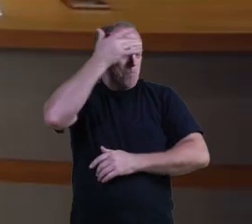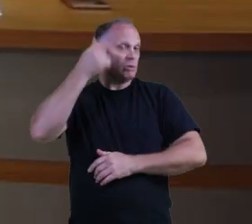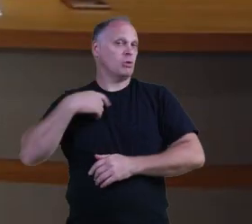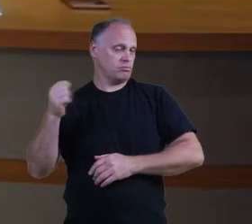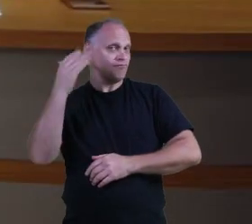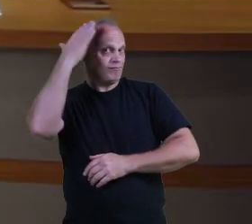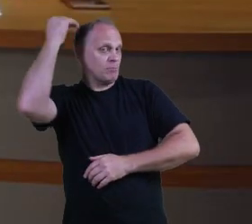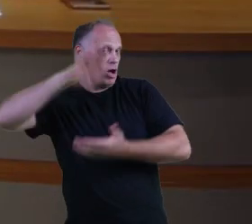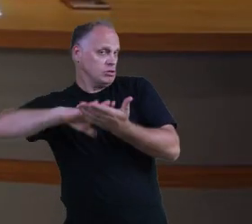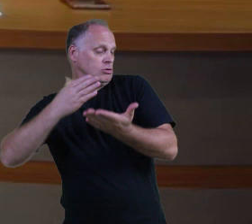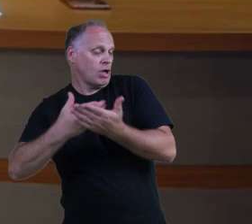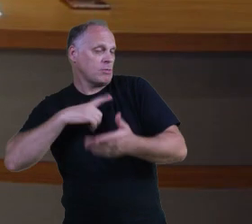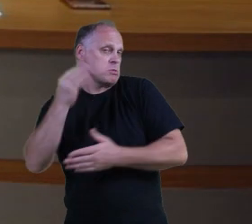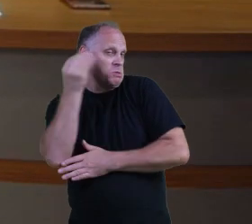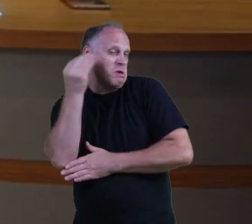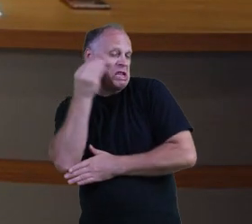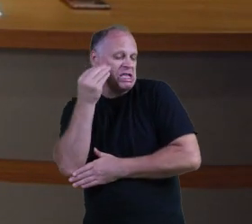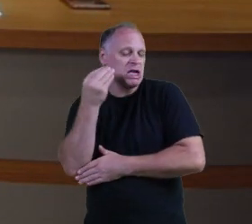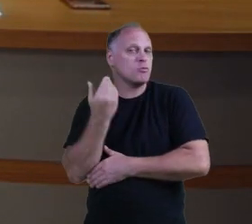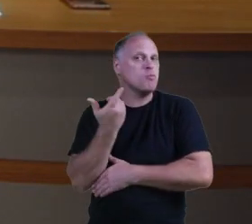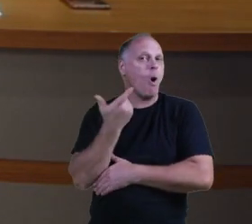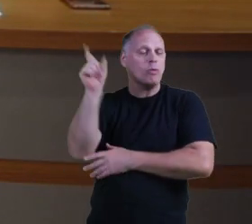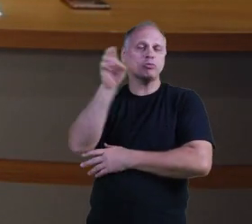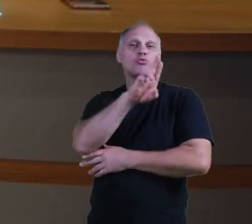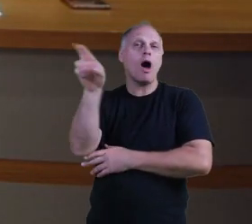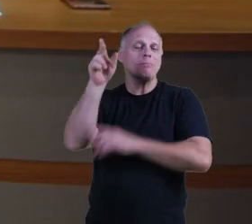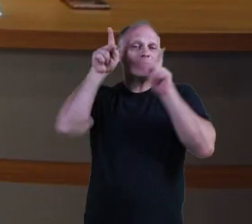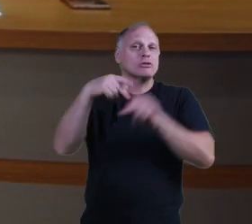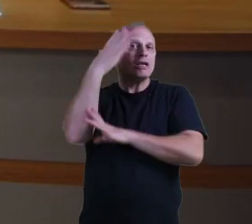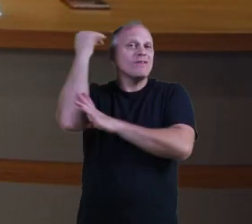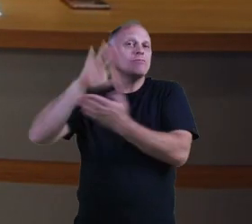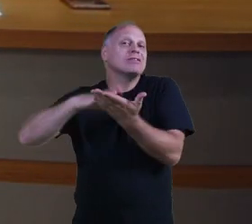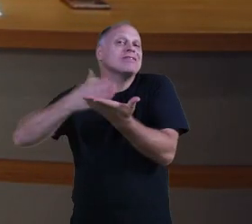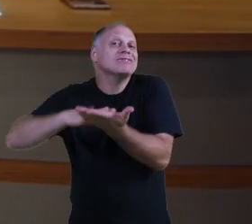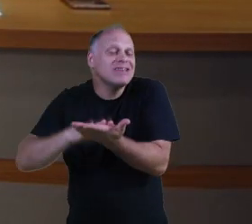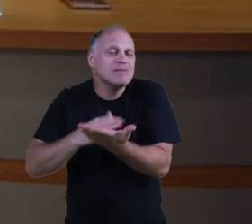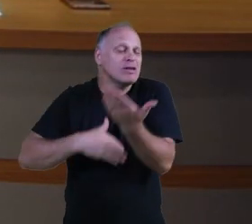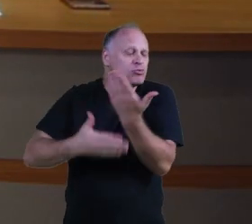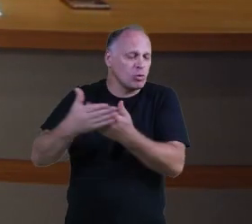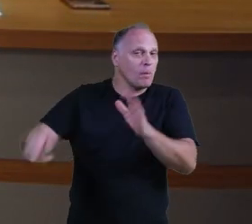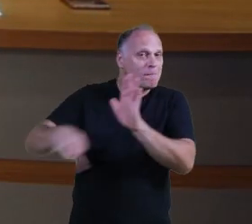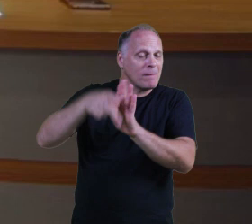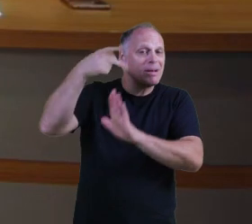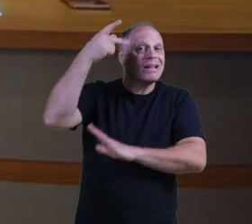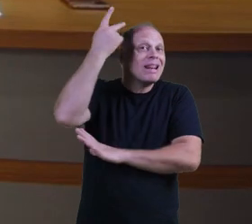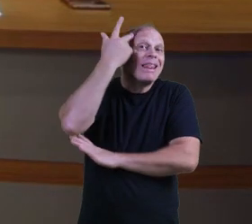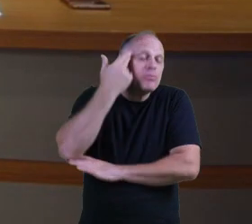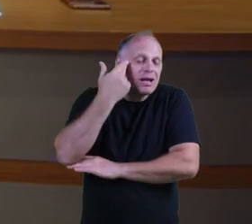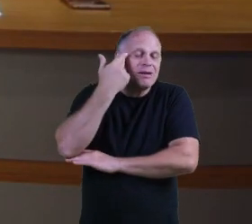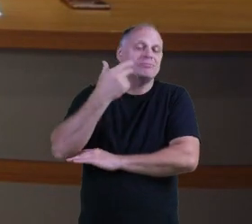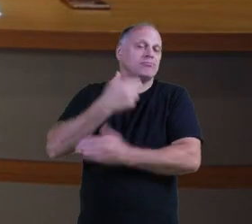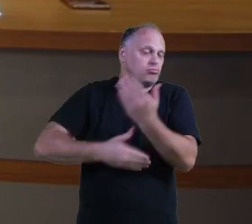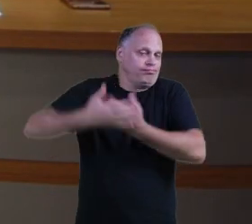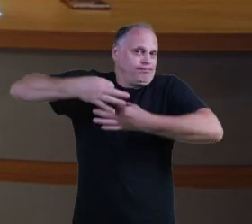Você trabalhou também abrindo shows de pessoas renomadas na área do samba e teve essa vasta experiência com muitos nomes